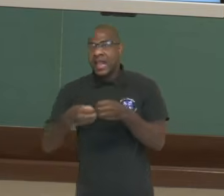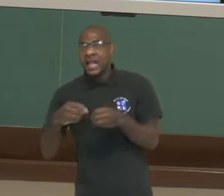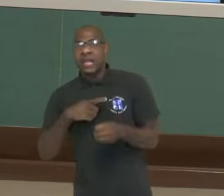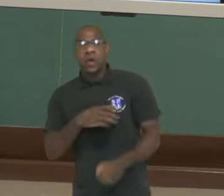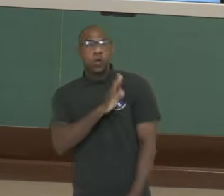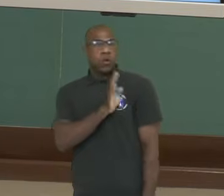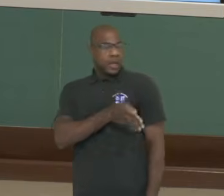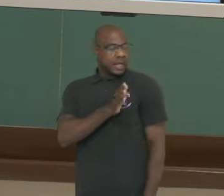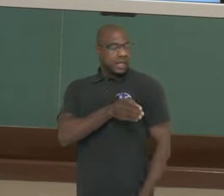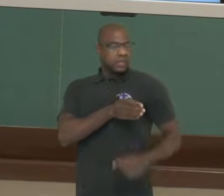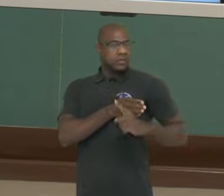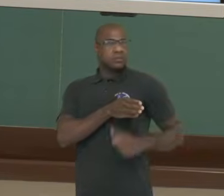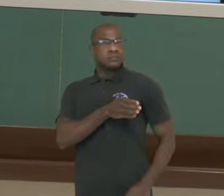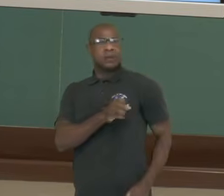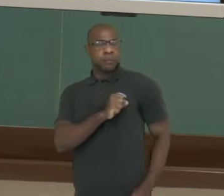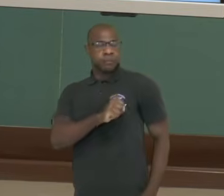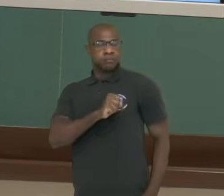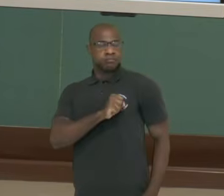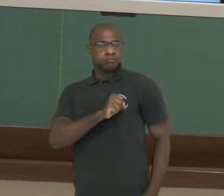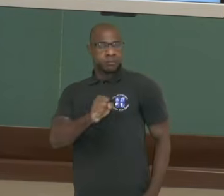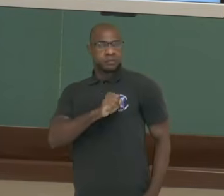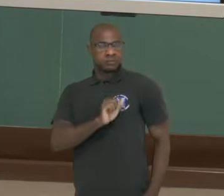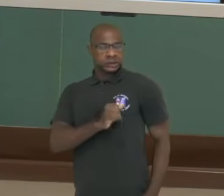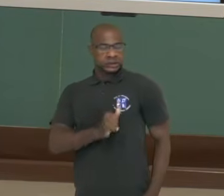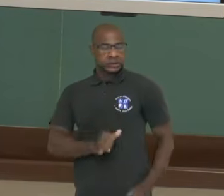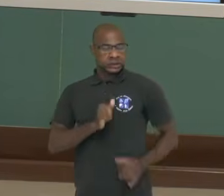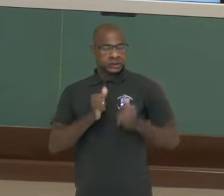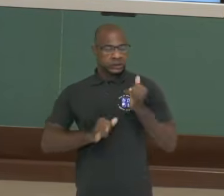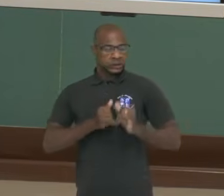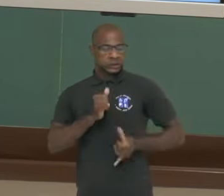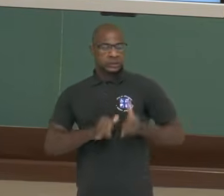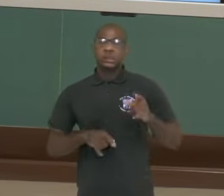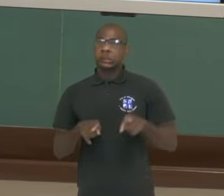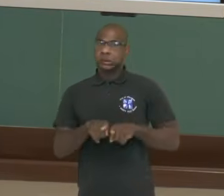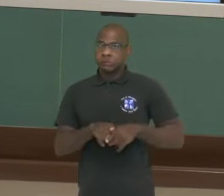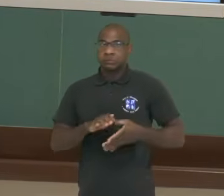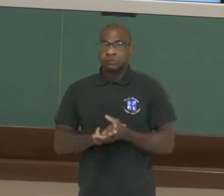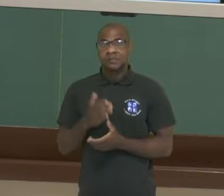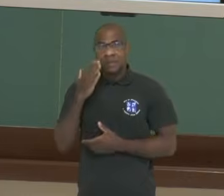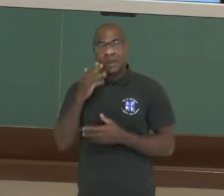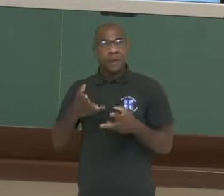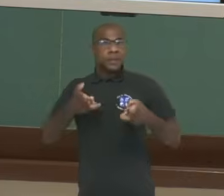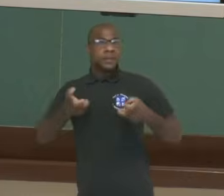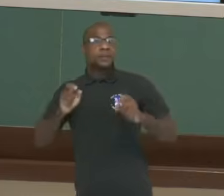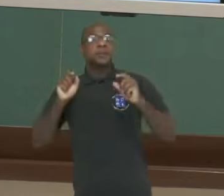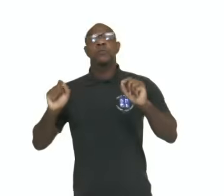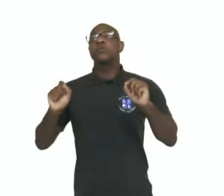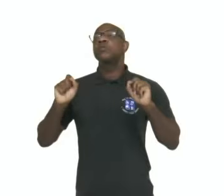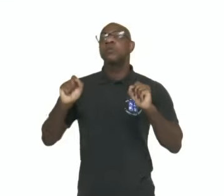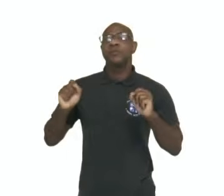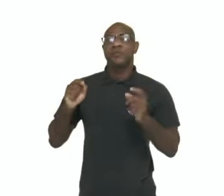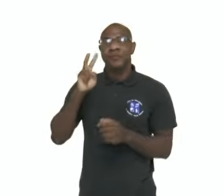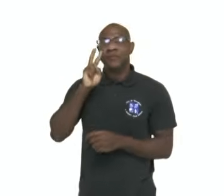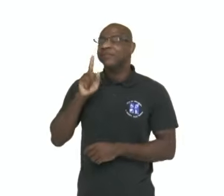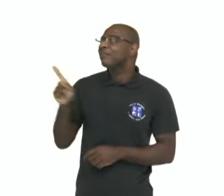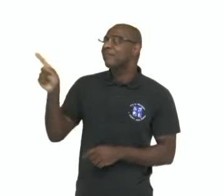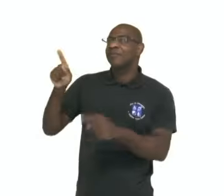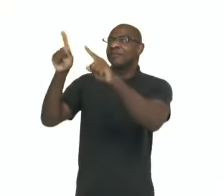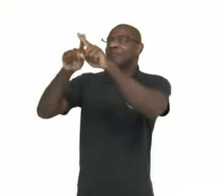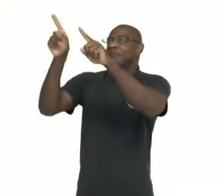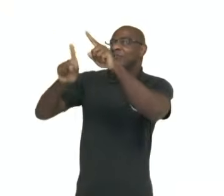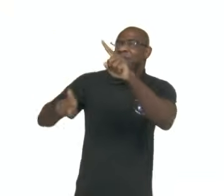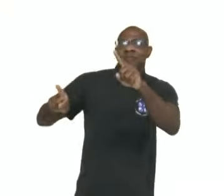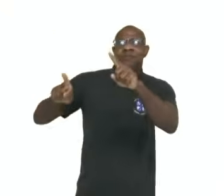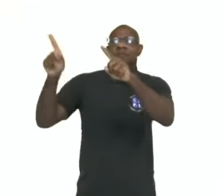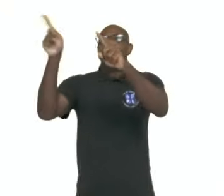então aqui, né, os impulsos elétricos aqui do coração. E é claro, a gente está observando também essa animação maravilhosa aqui, mostrando